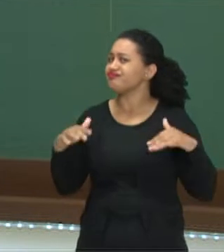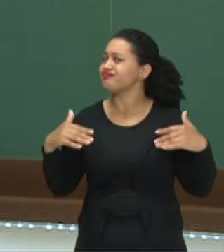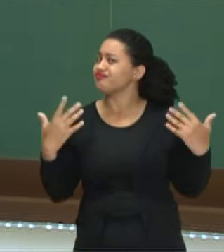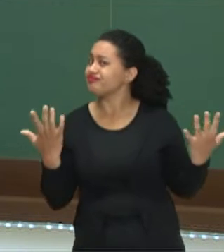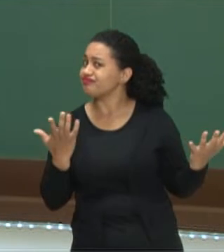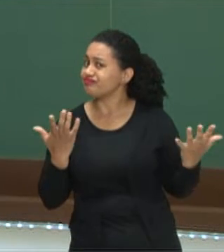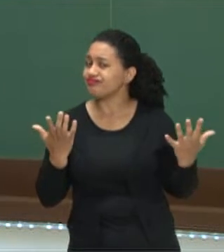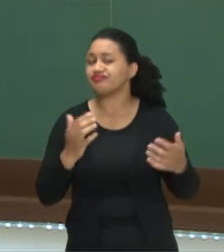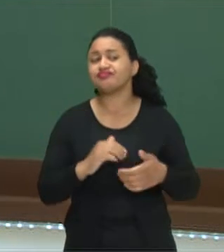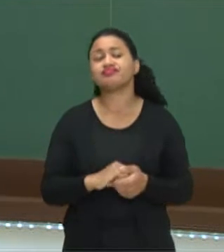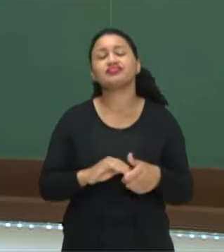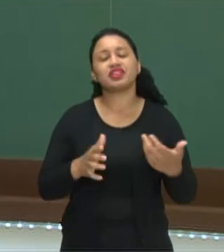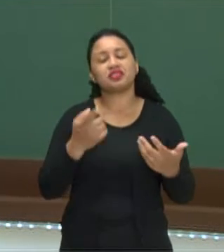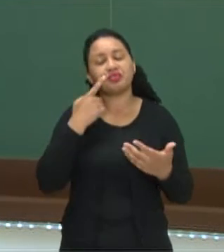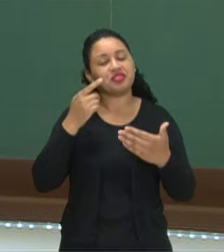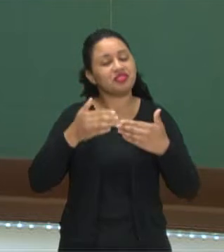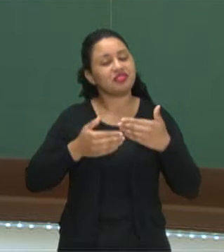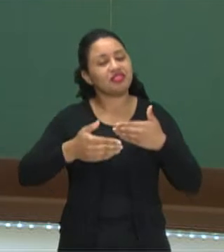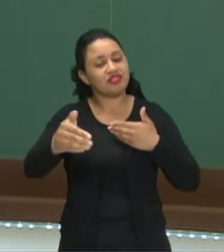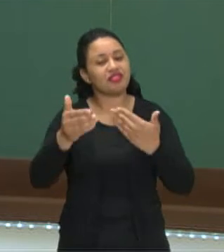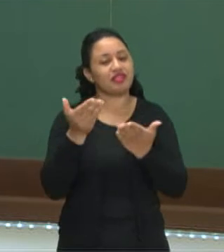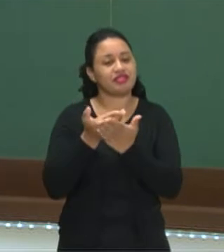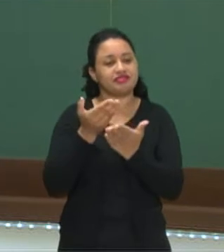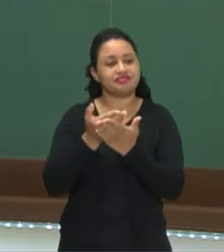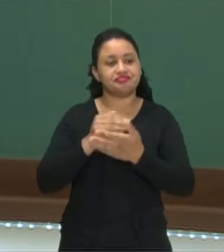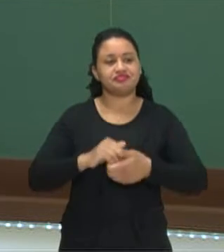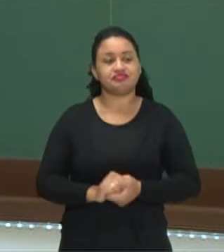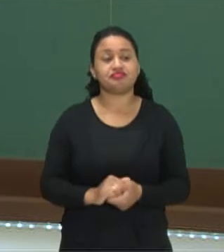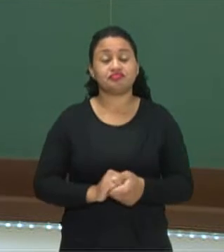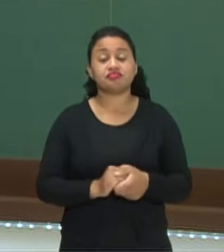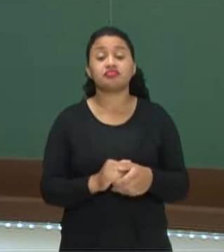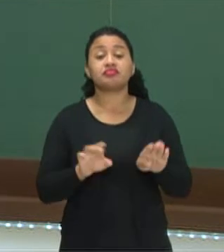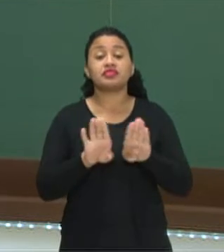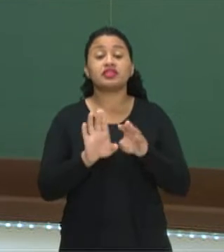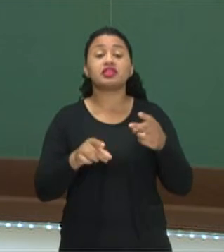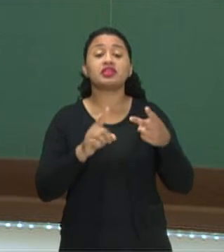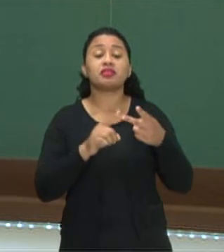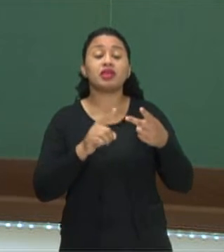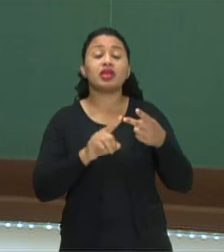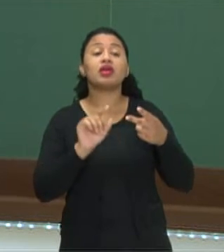Será? Vamos ver ao longo da nossa aula. Vamos também